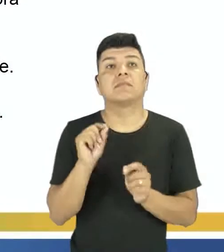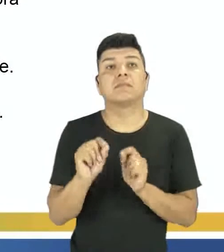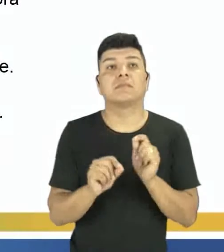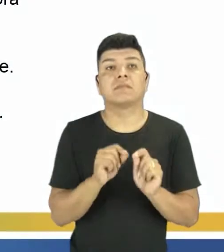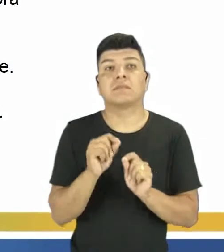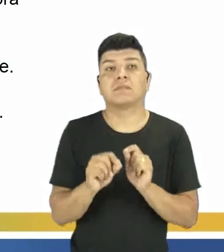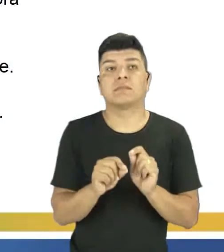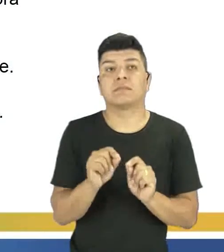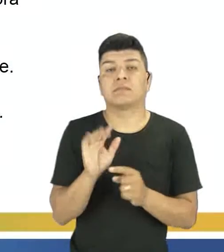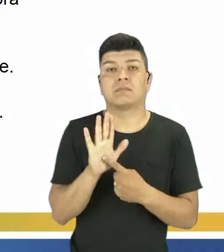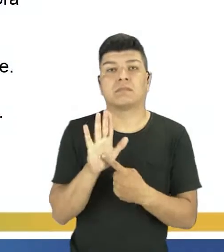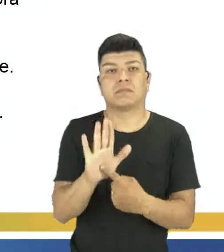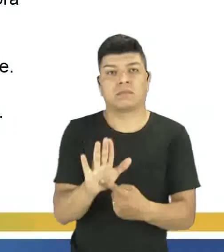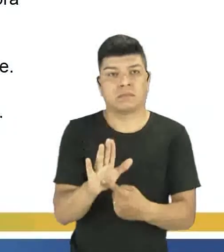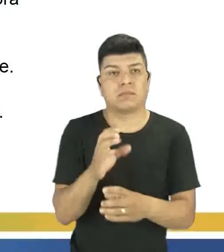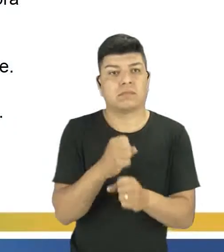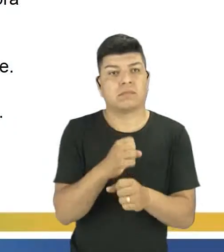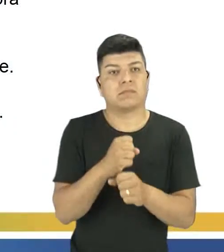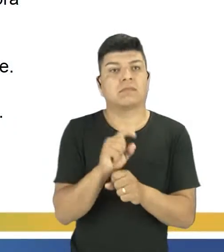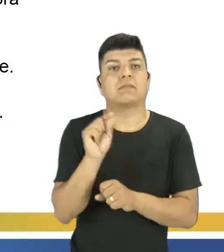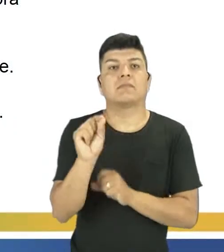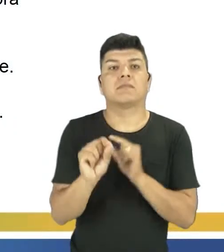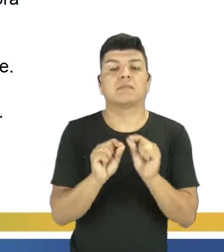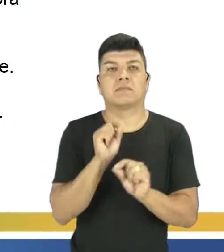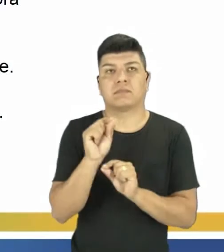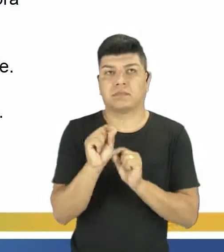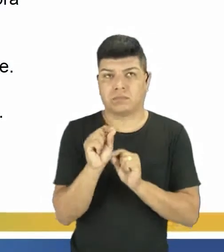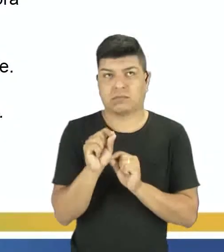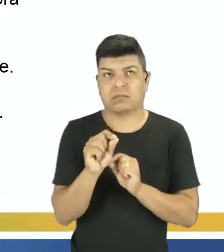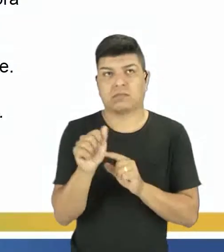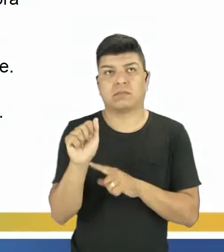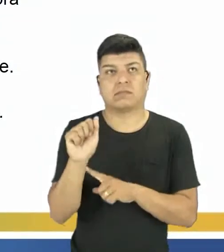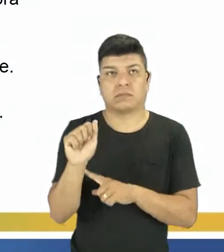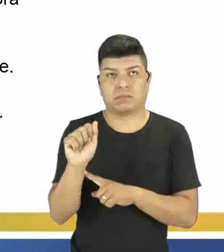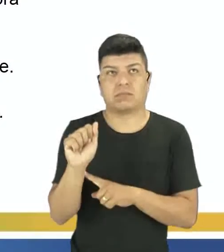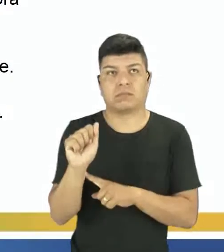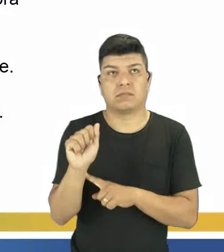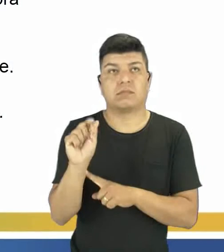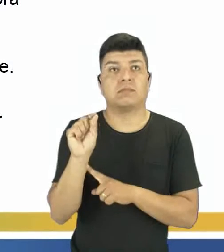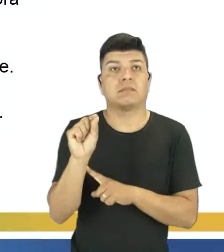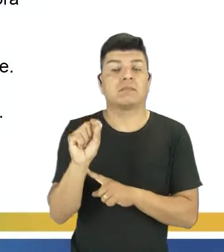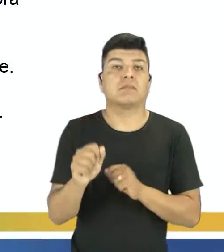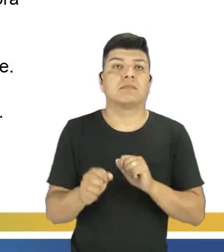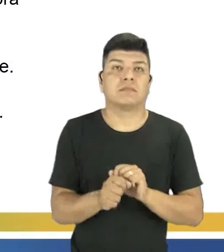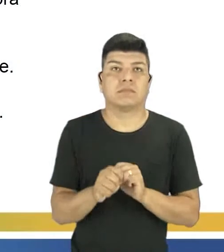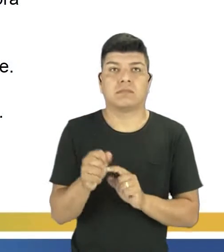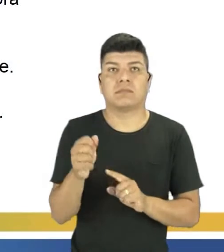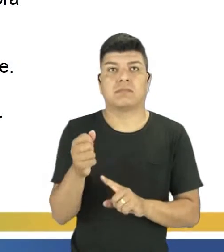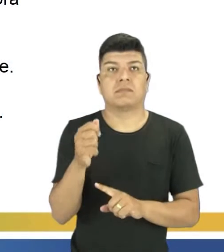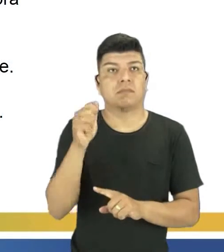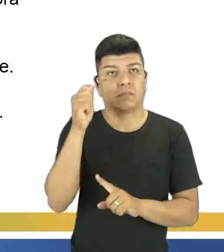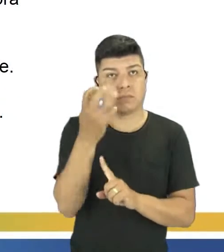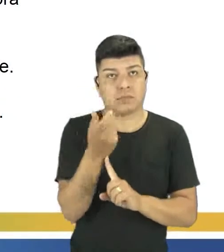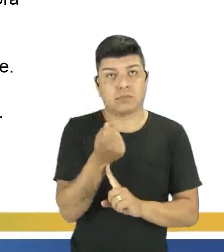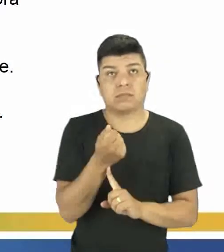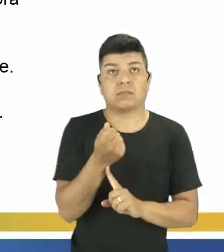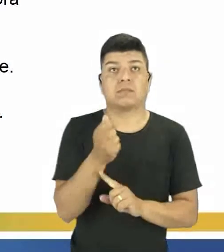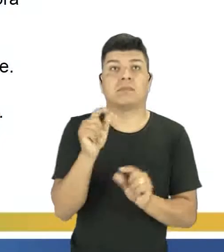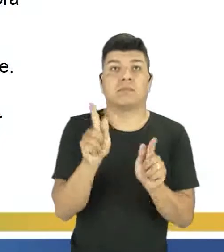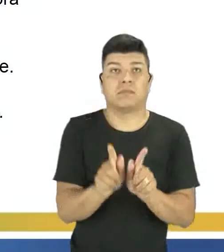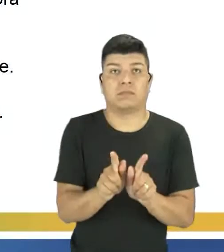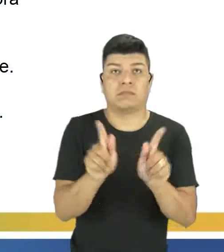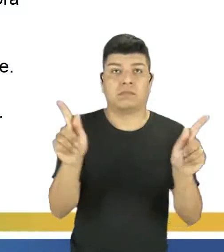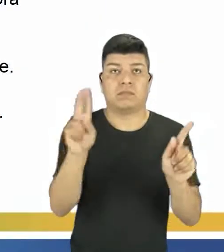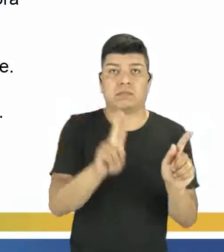que consistia essa construção dos handmaids. Letra A, vejam lá. Designar ao artista de vanguarda a tarefa